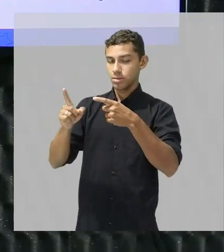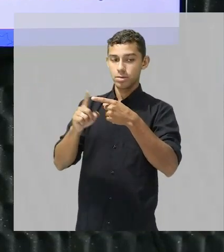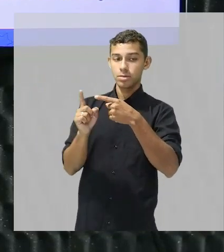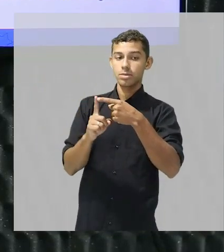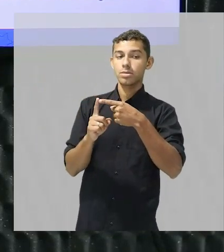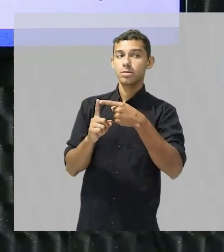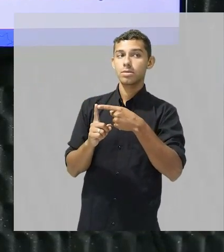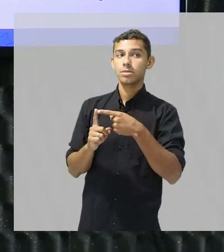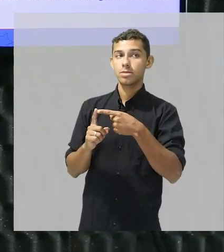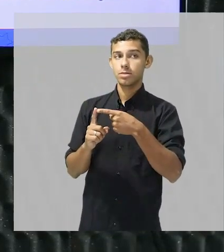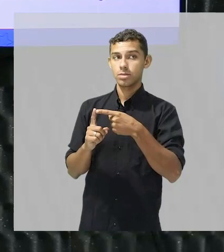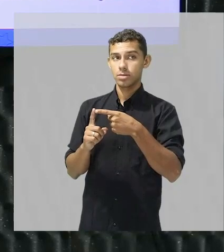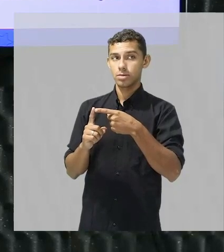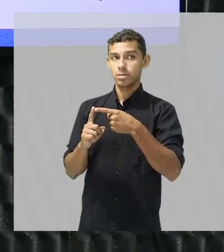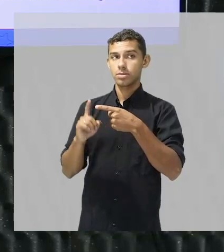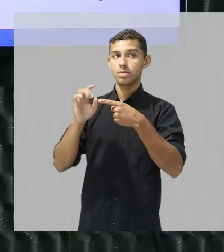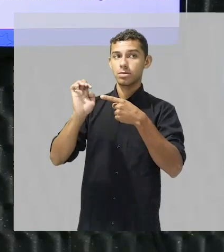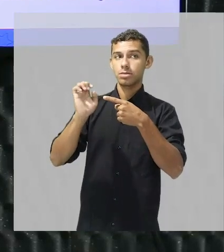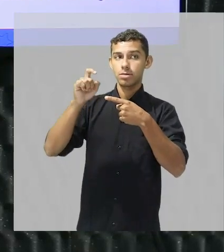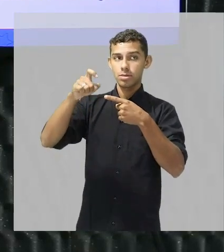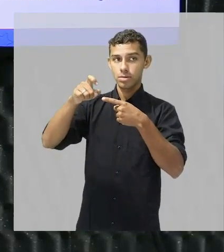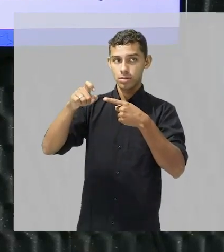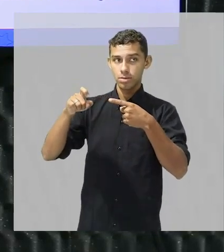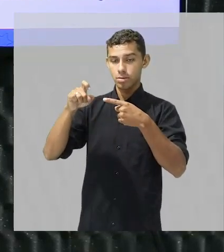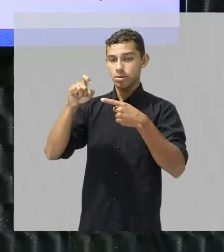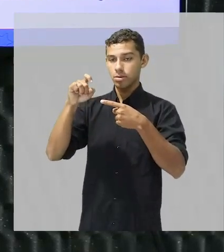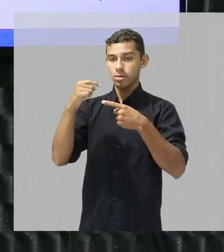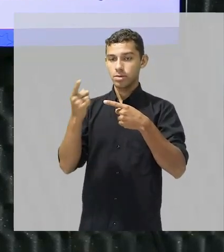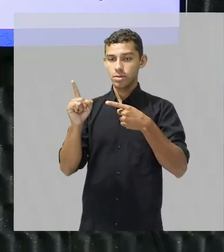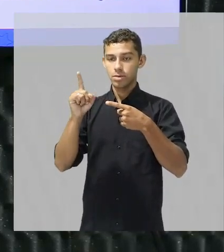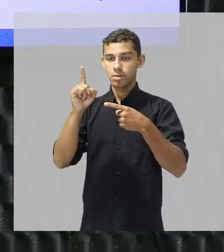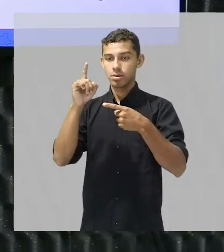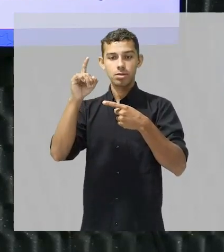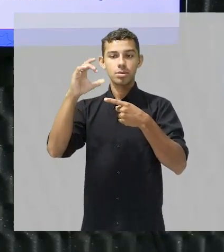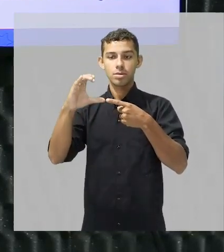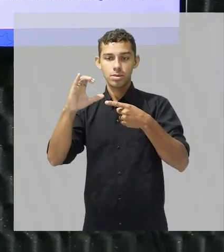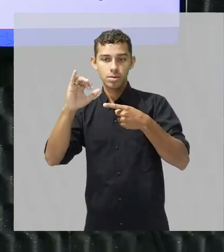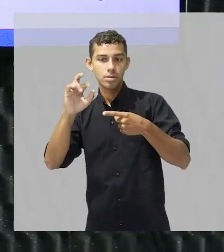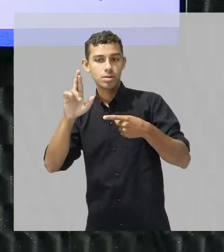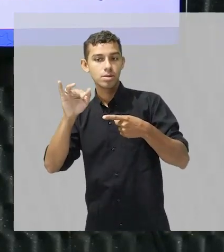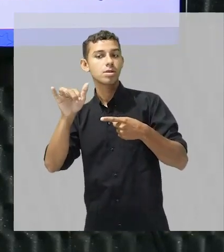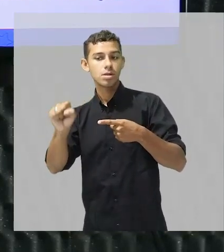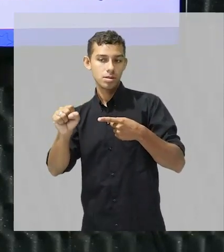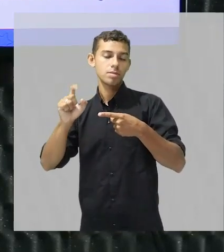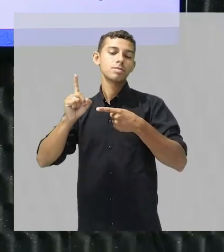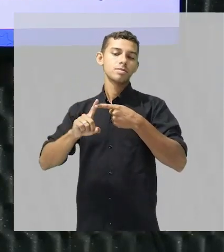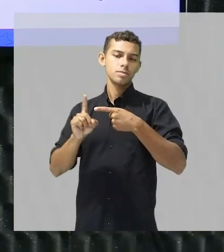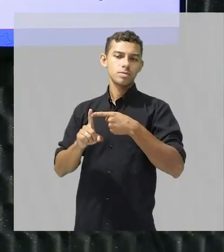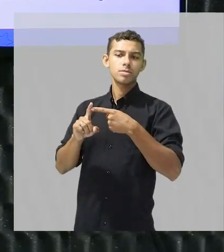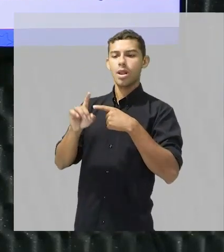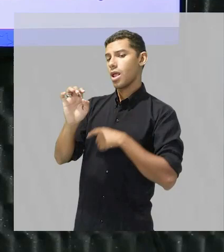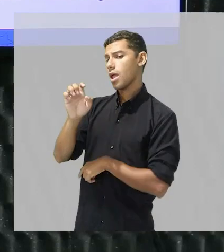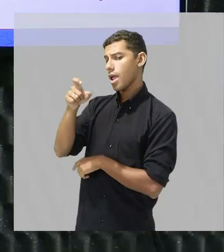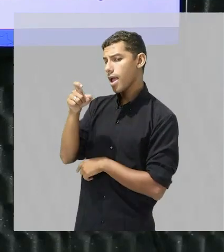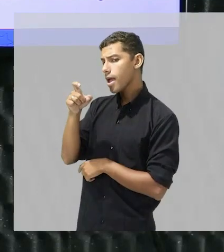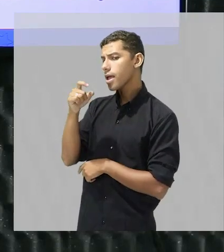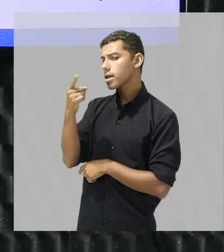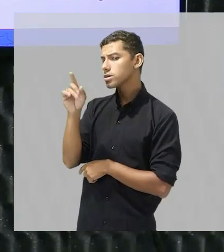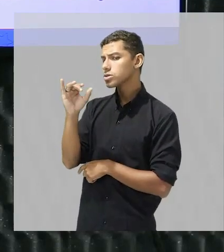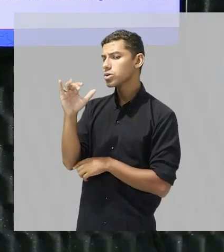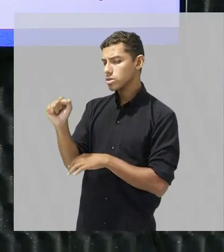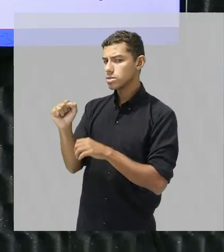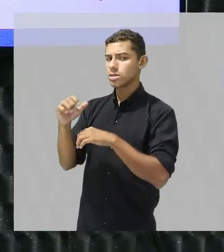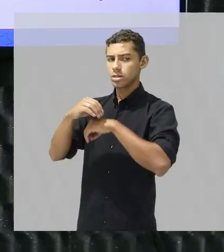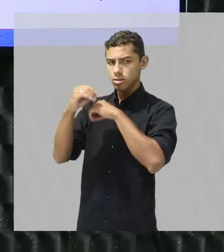Glândula exócrina. Glândula exócrina, ela é um tipo de glândula que produz